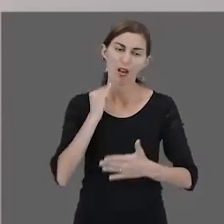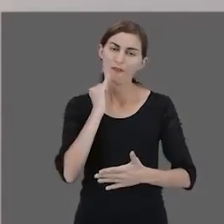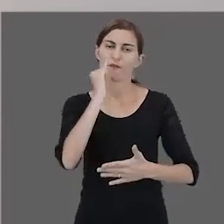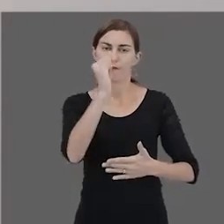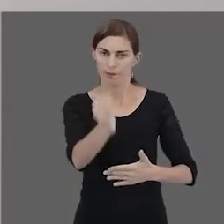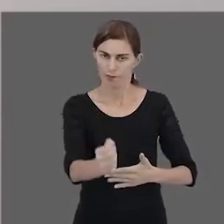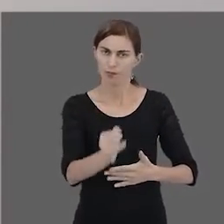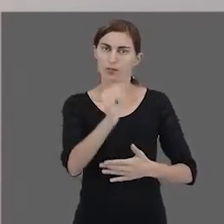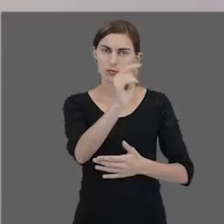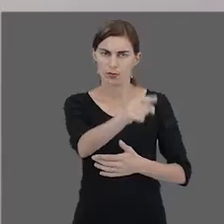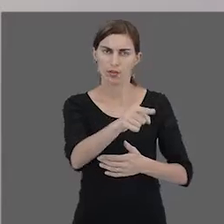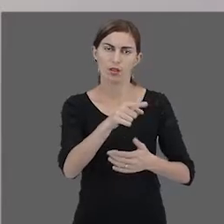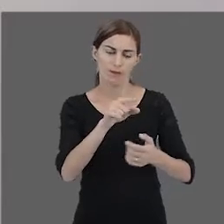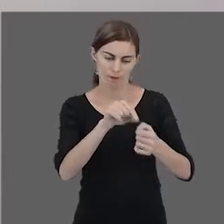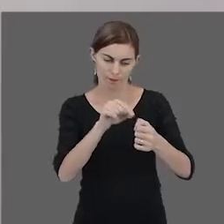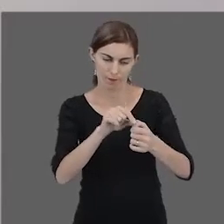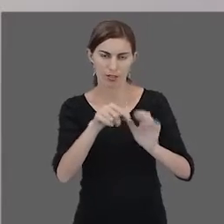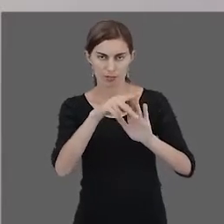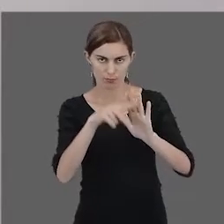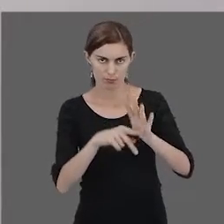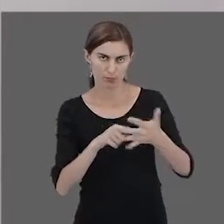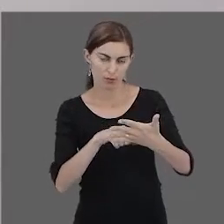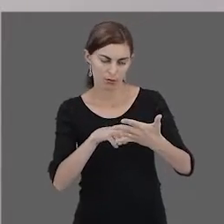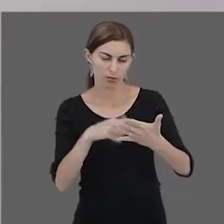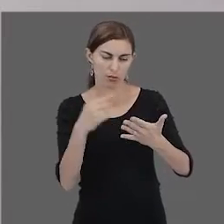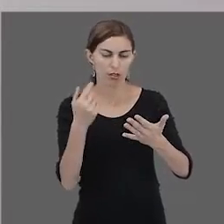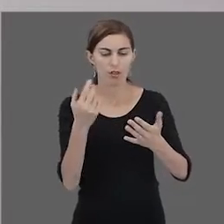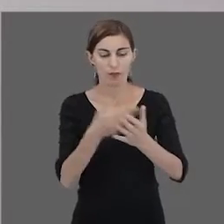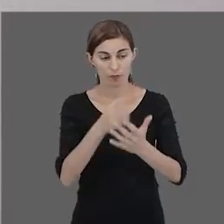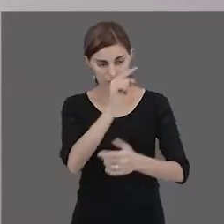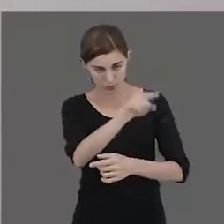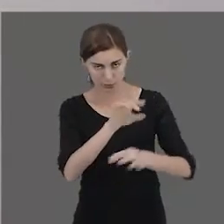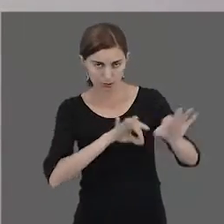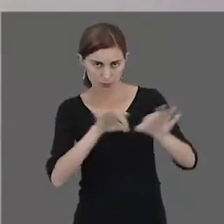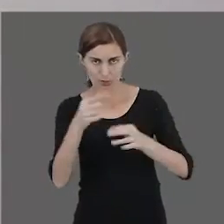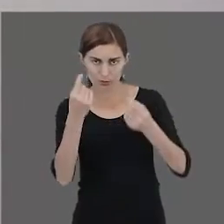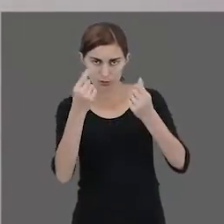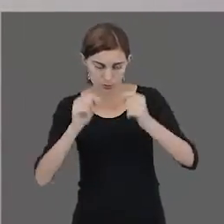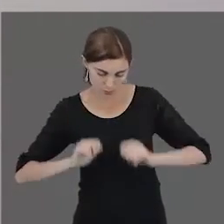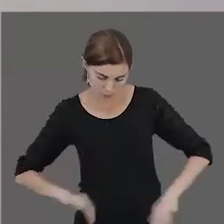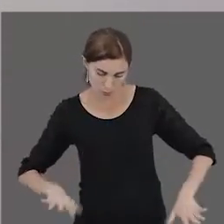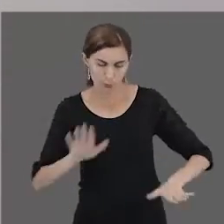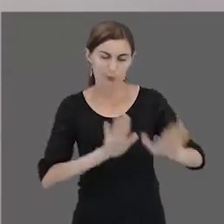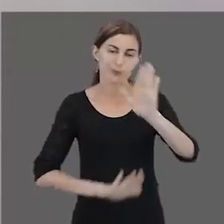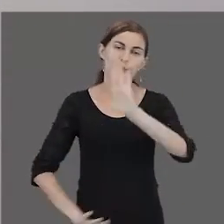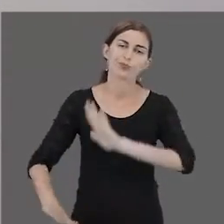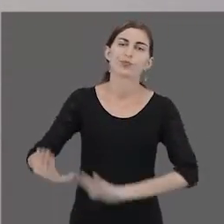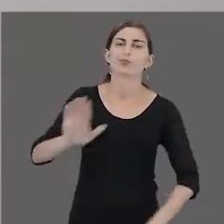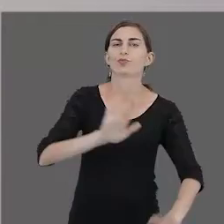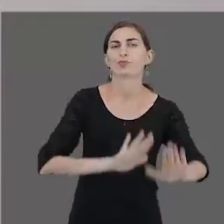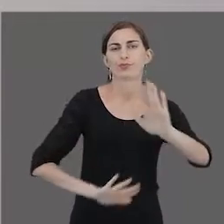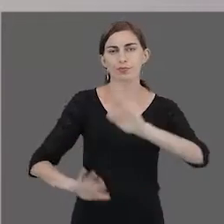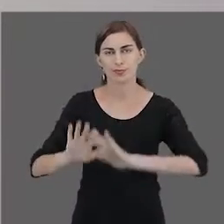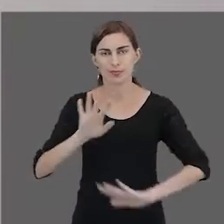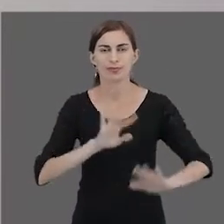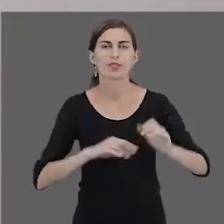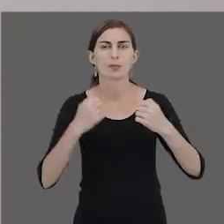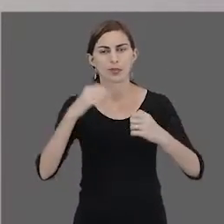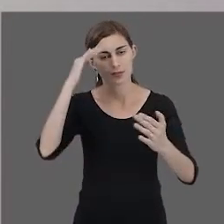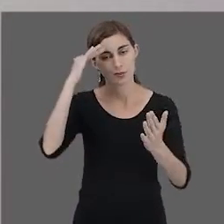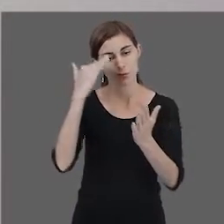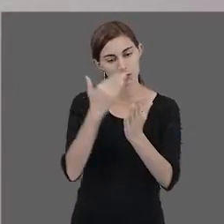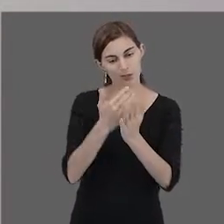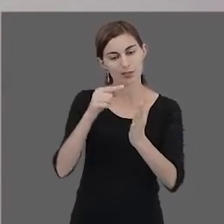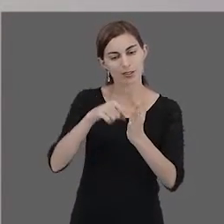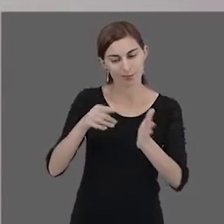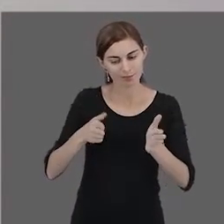informar, né, a quem executou a despesa, e você que executa a despesa tem que ter esse cuidado de atender dentro